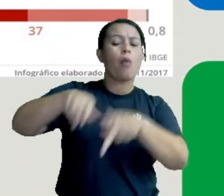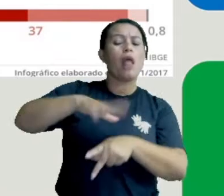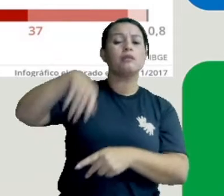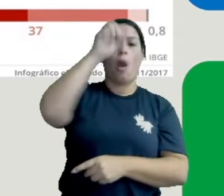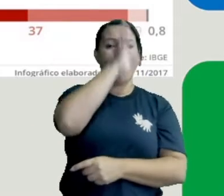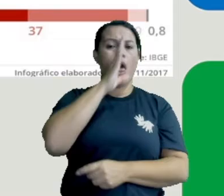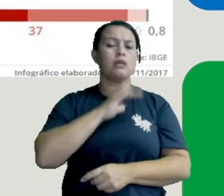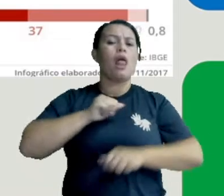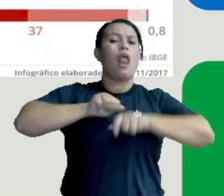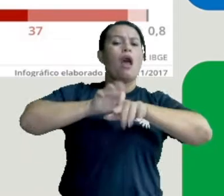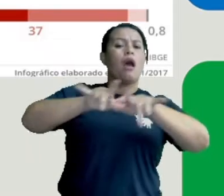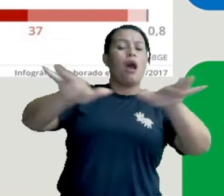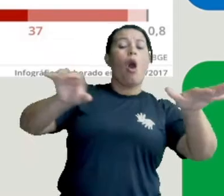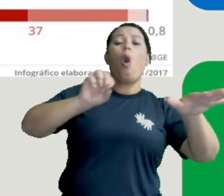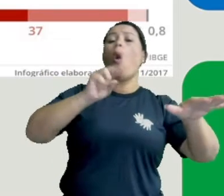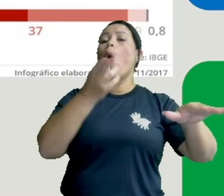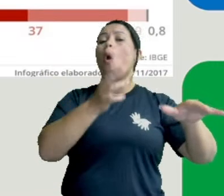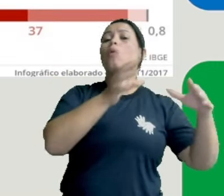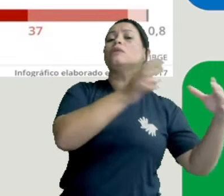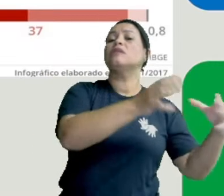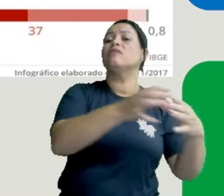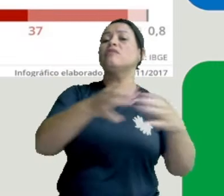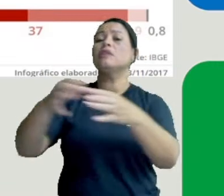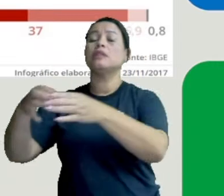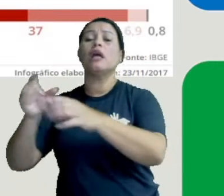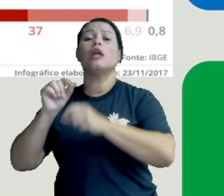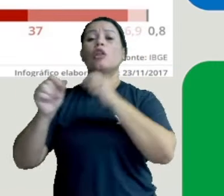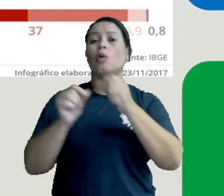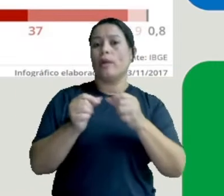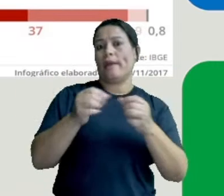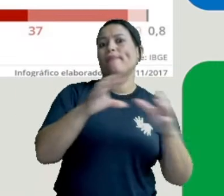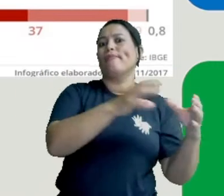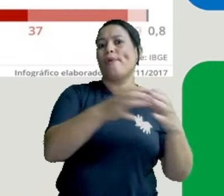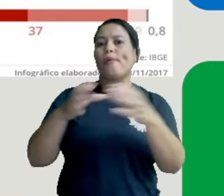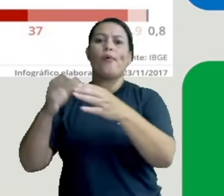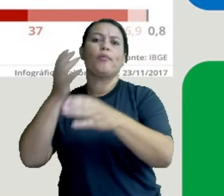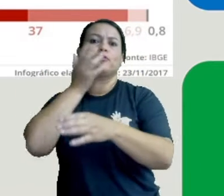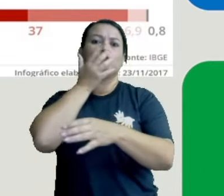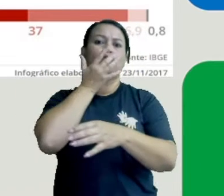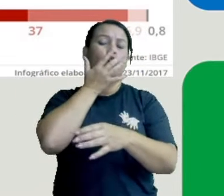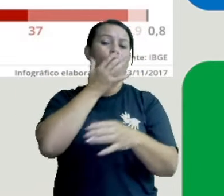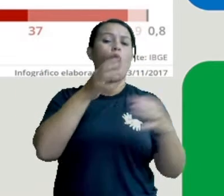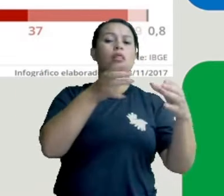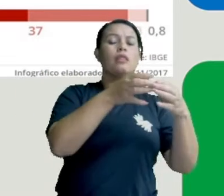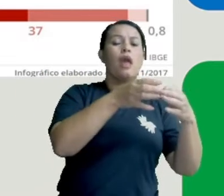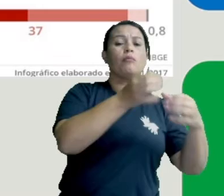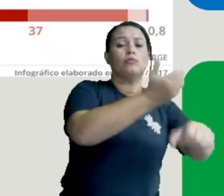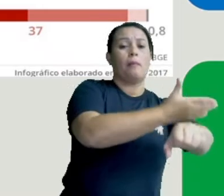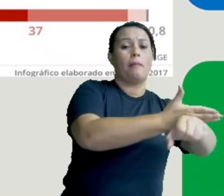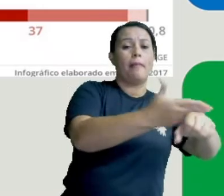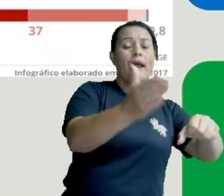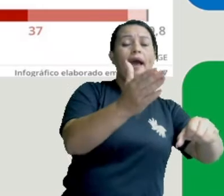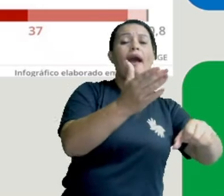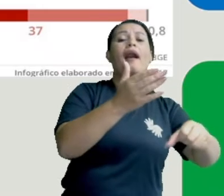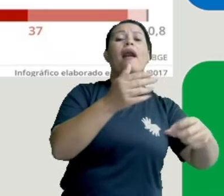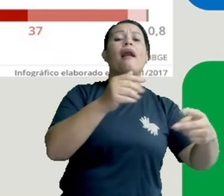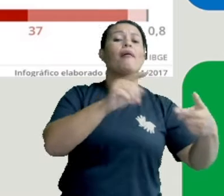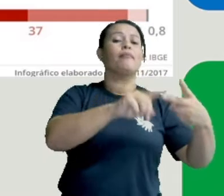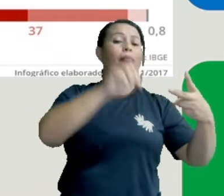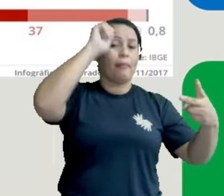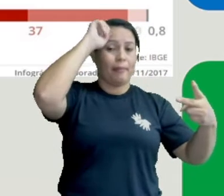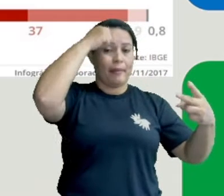brasileira distribuída ou dividida nas seguintes tonalidades ou grupos de cor. Então, a gente tem a população branca, a população